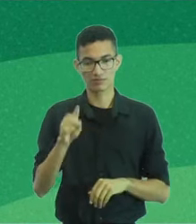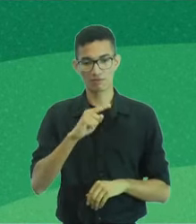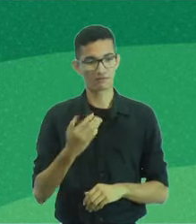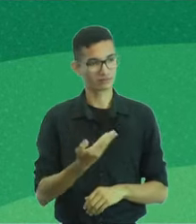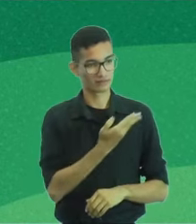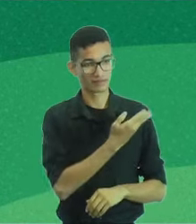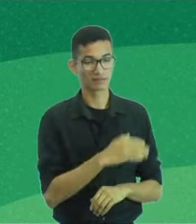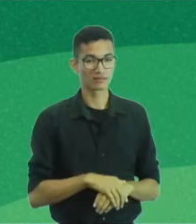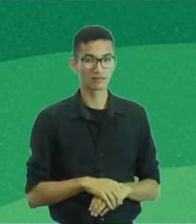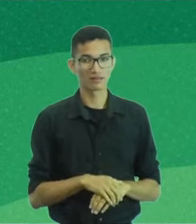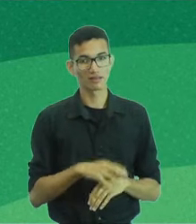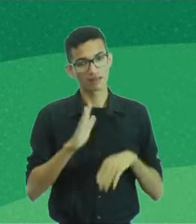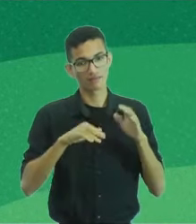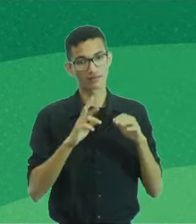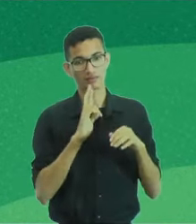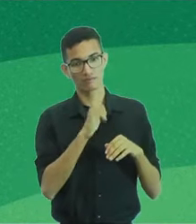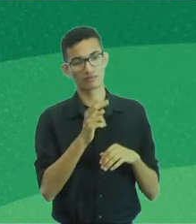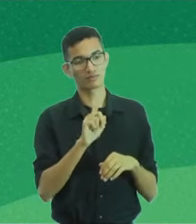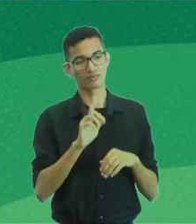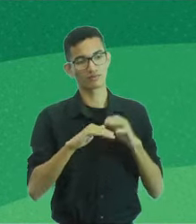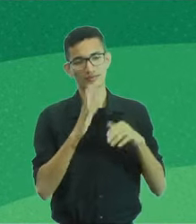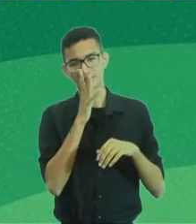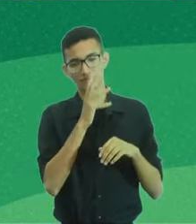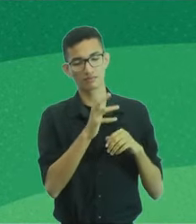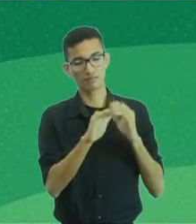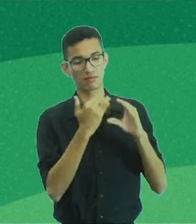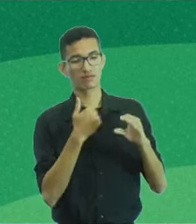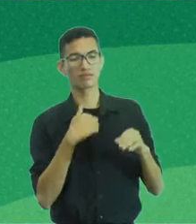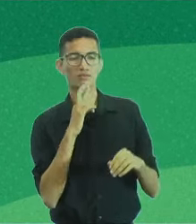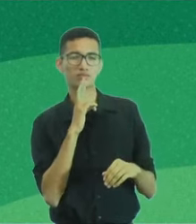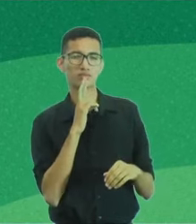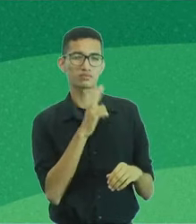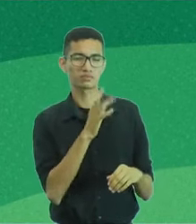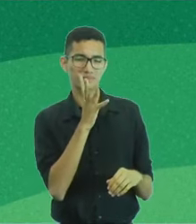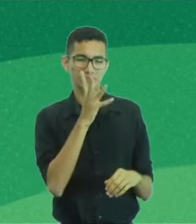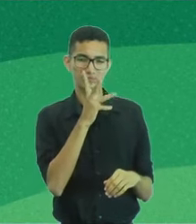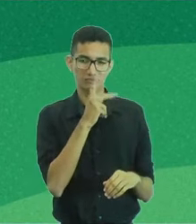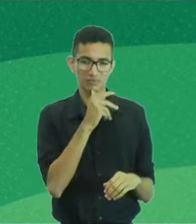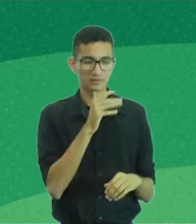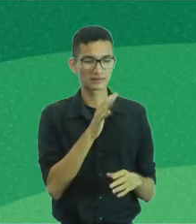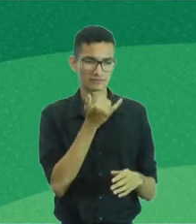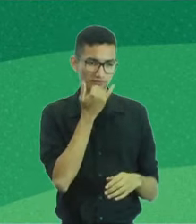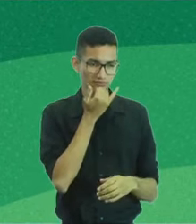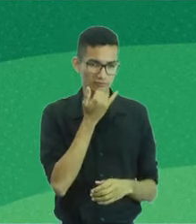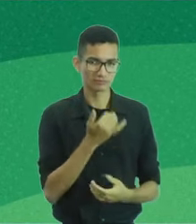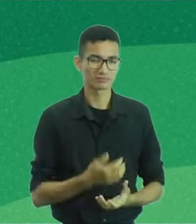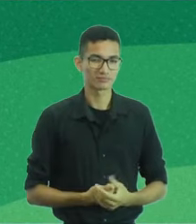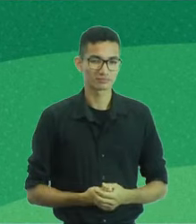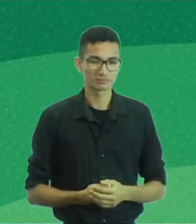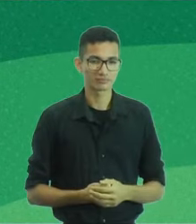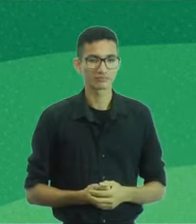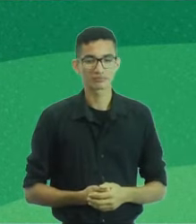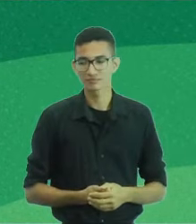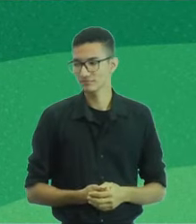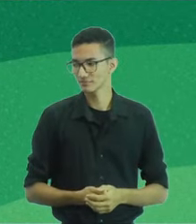nem sempre eu respondo às vezes eu demoro muito mais do que eu deveria perdão por isso